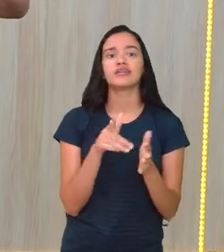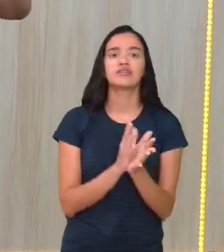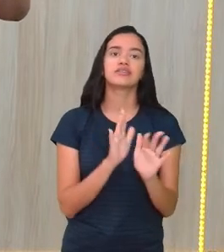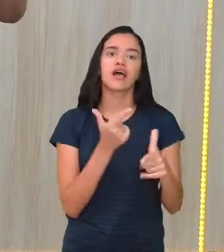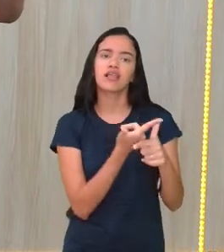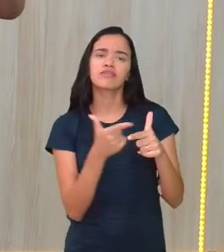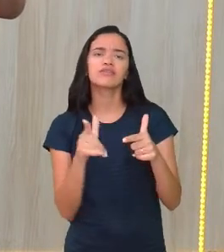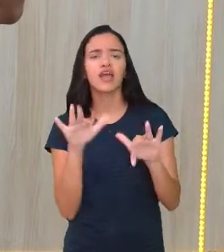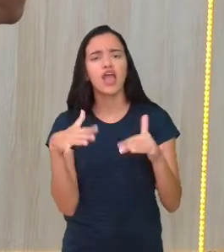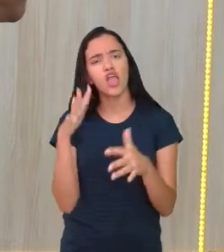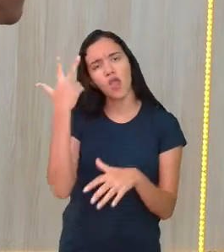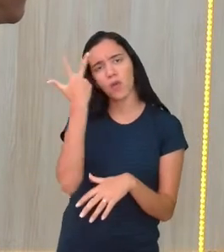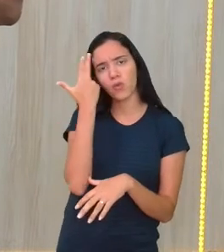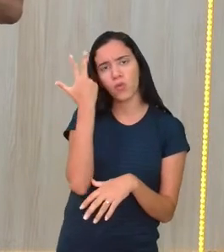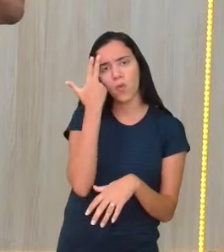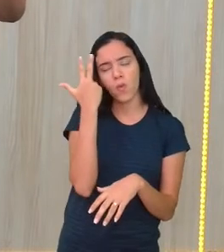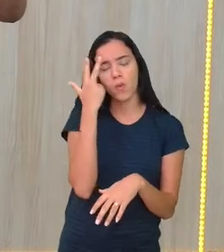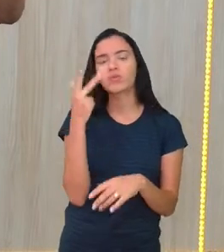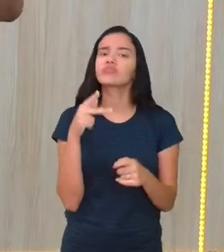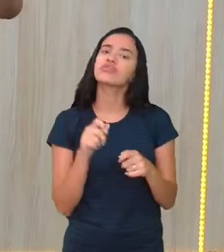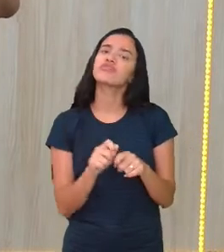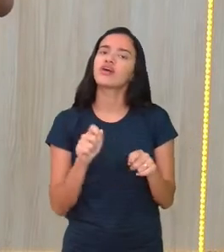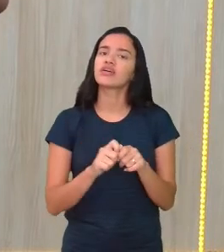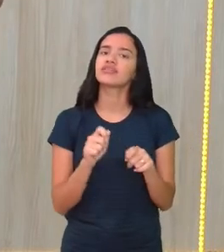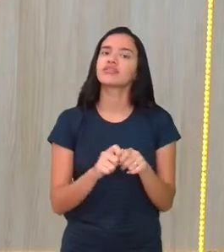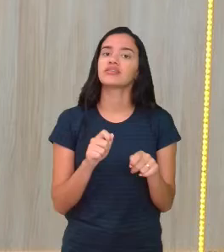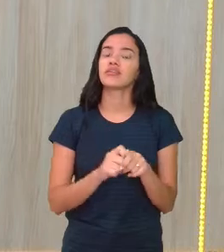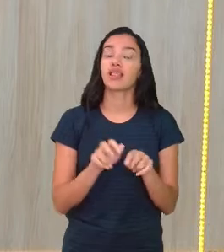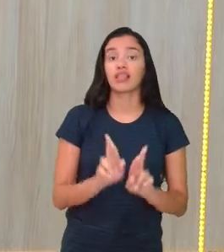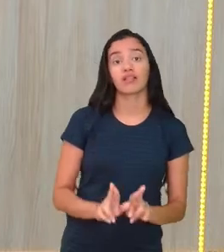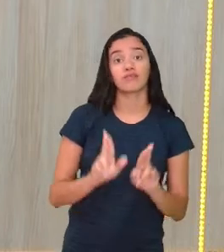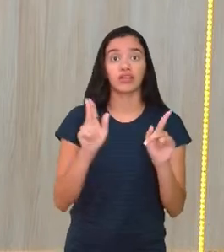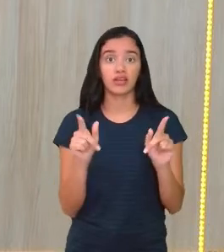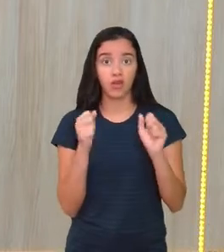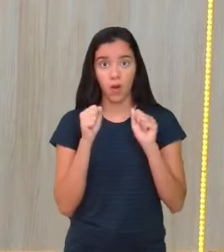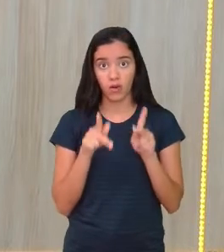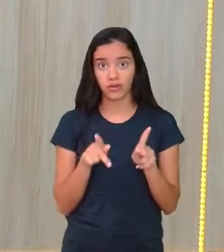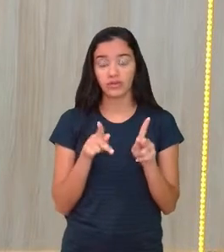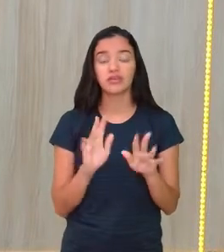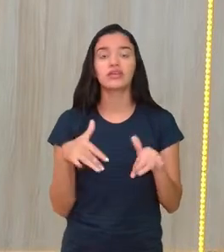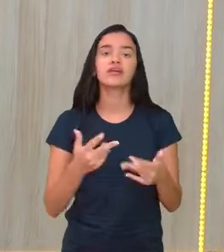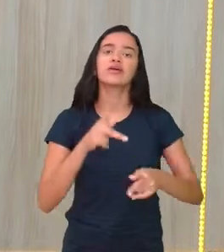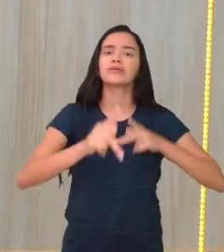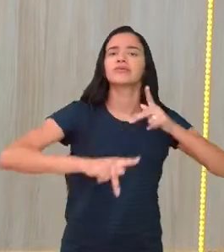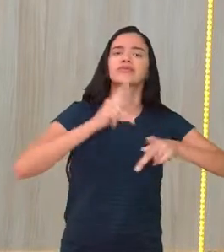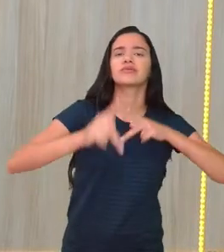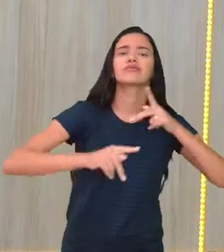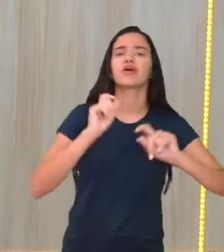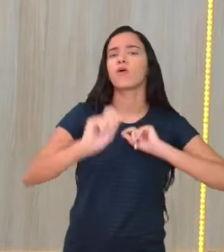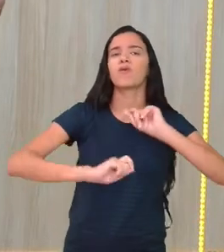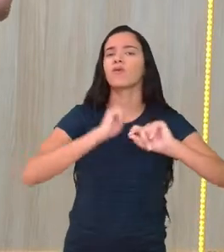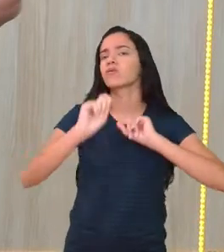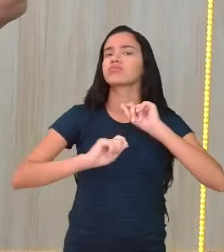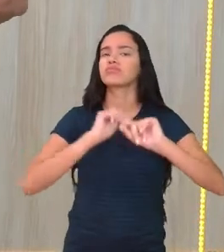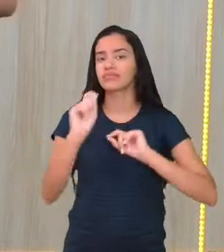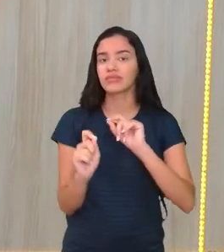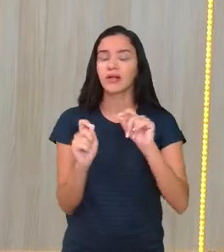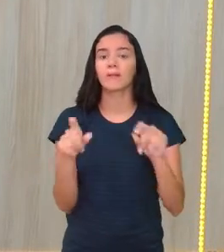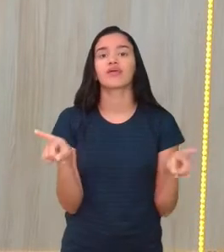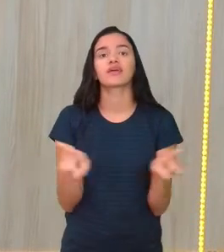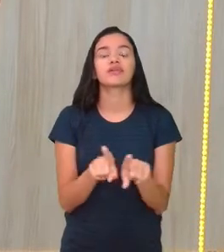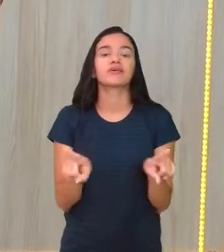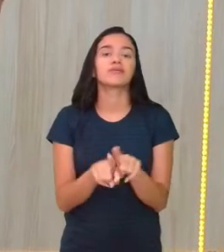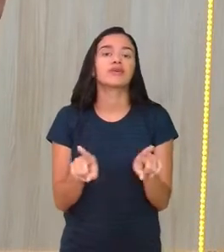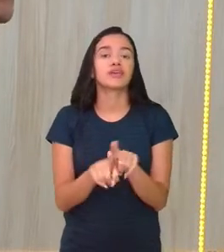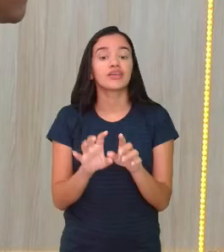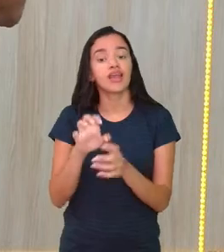aí, ela é muito comum de se fazer essa distinção, tá bom? Música popular, o que, que é essa música popular e o que